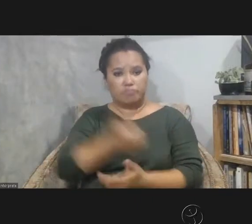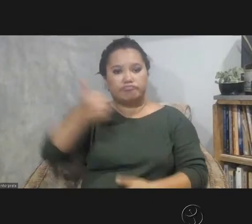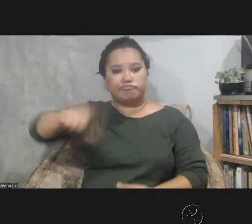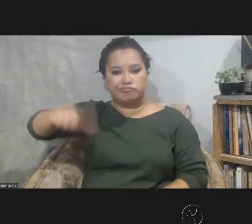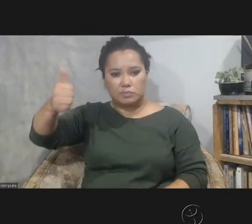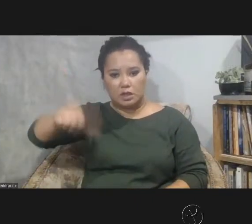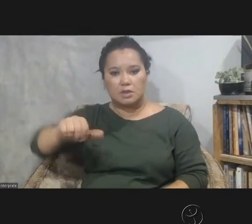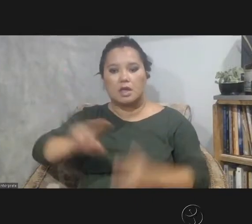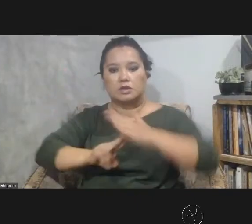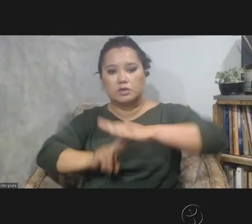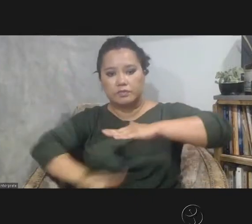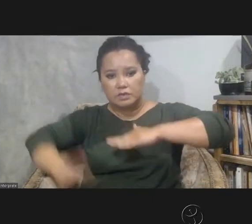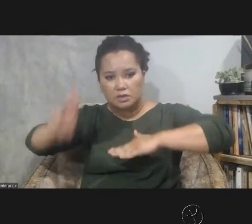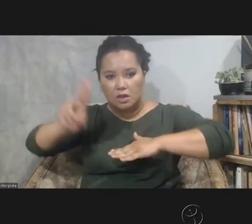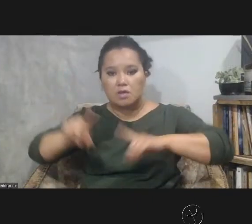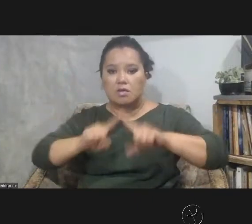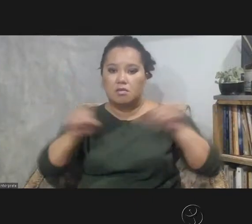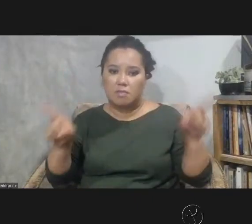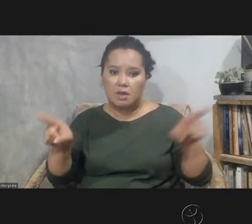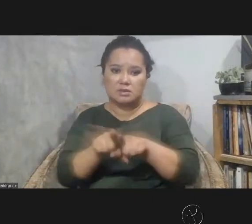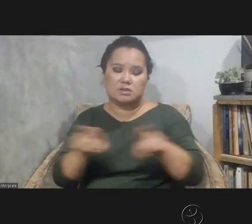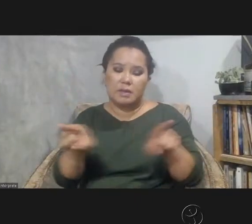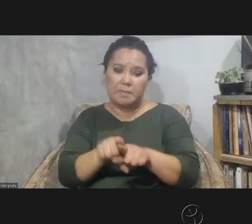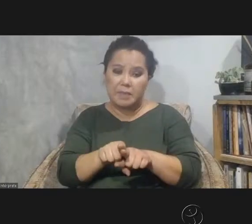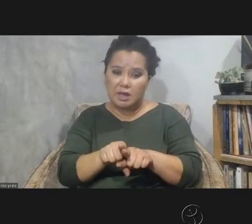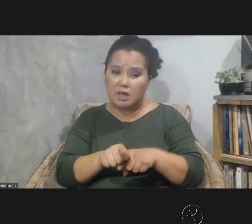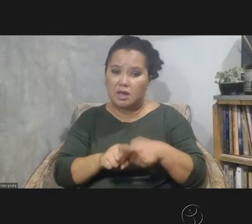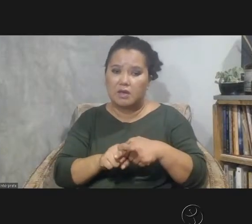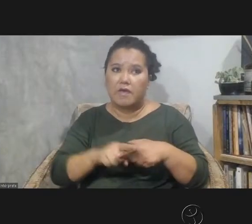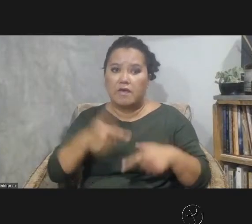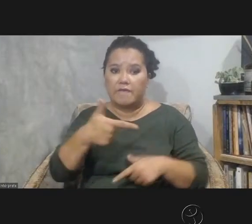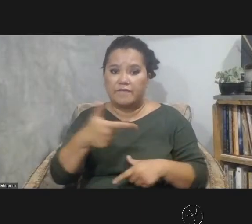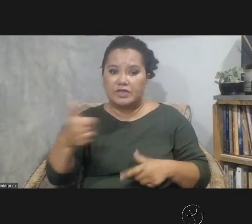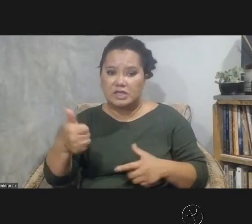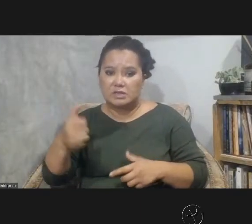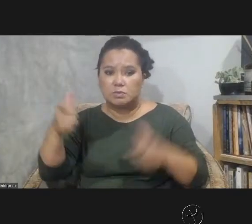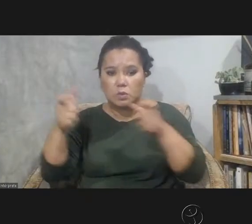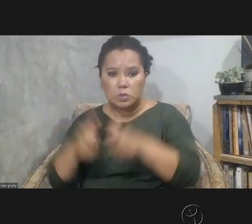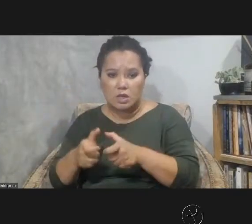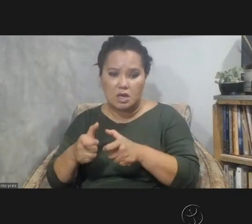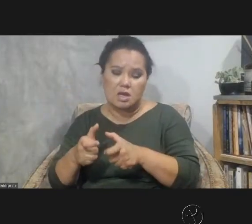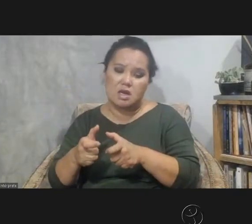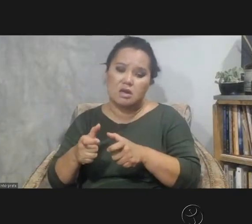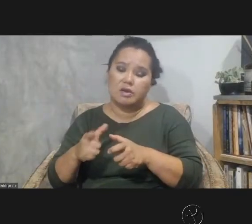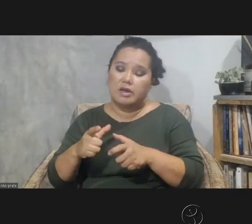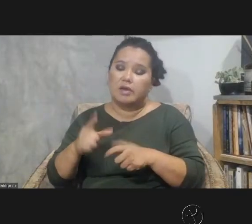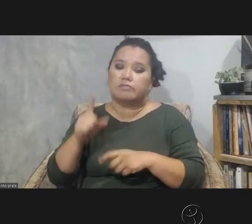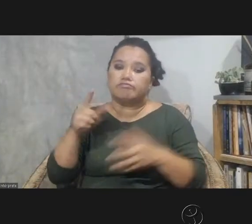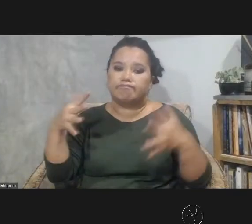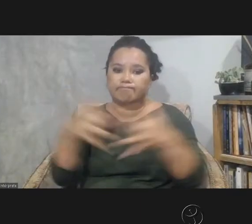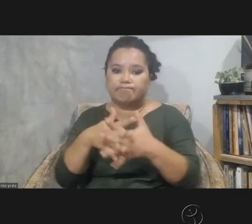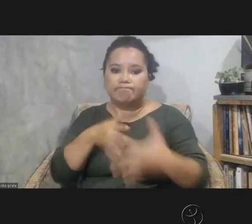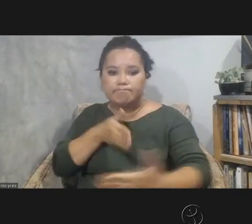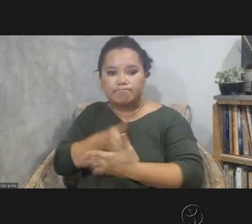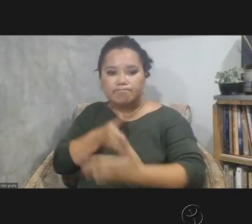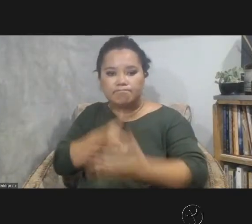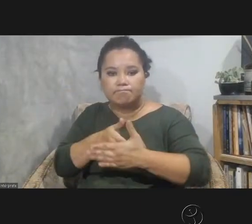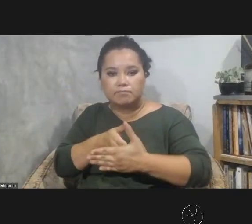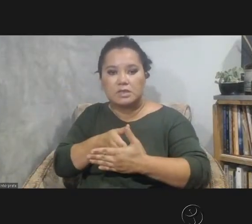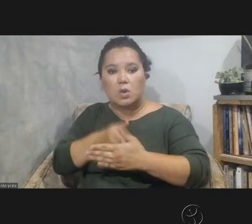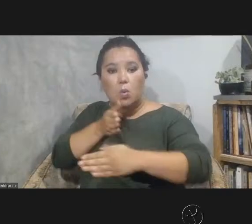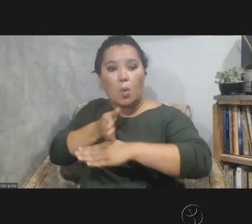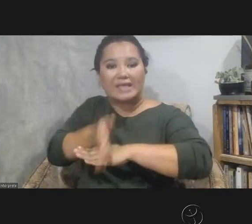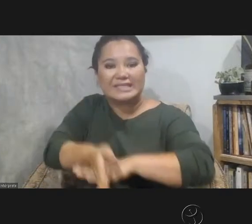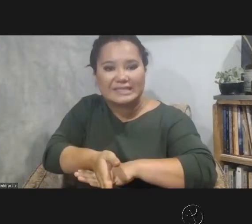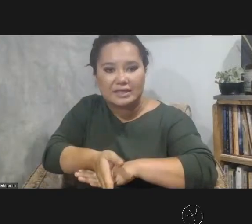em acesso geral à educação básica de qualidade. Para